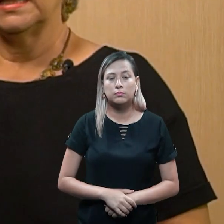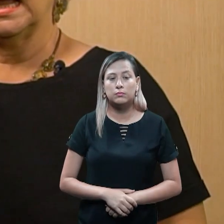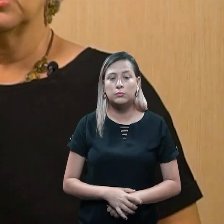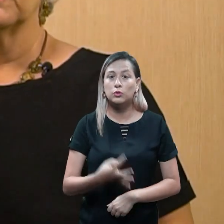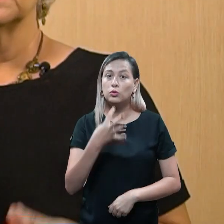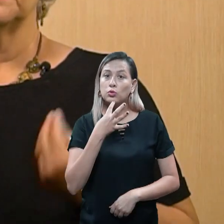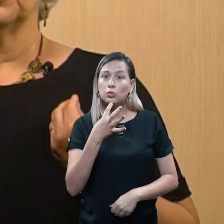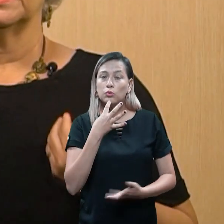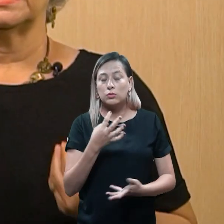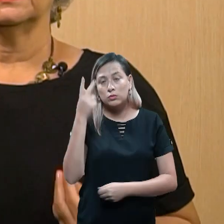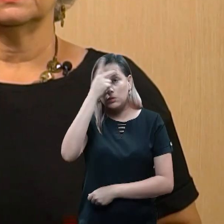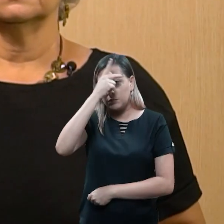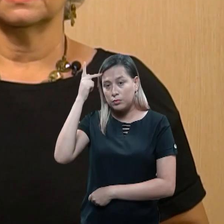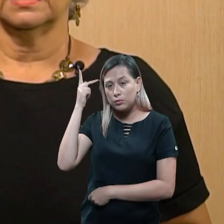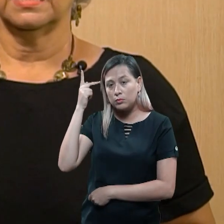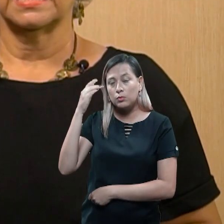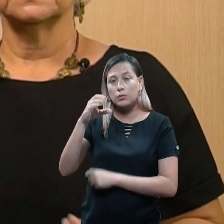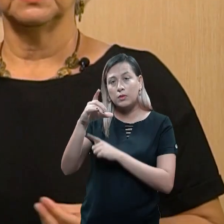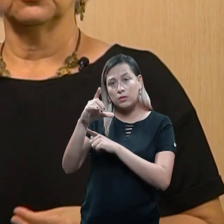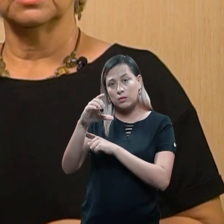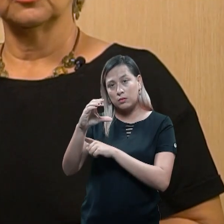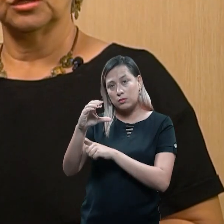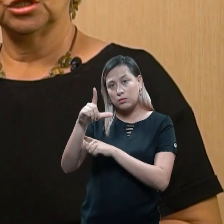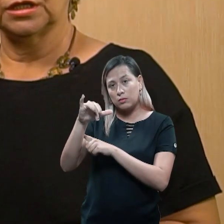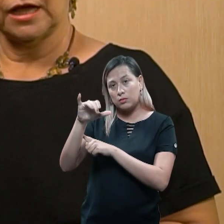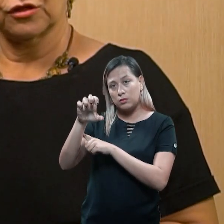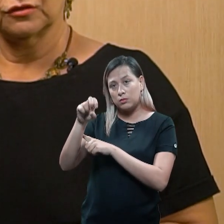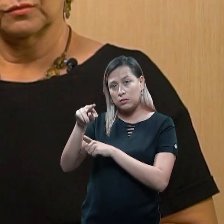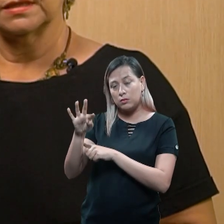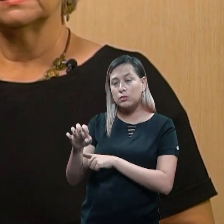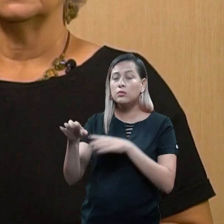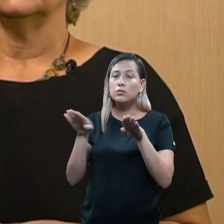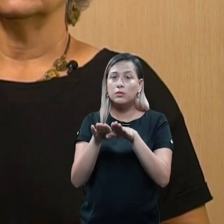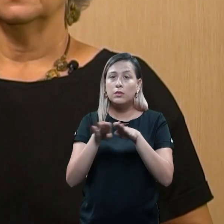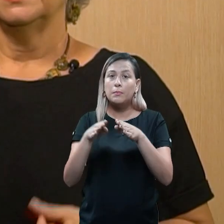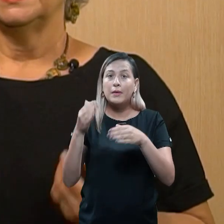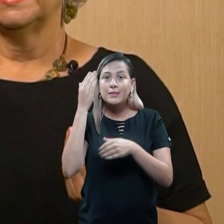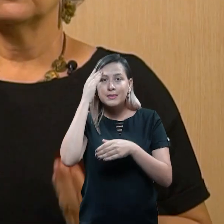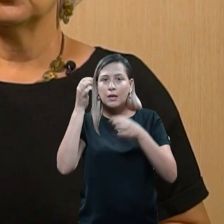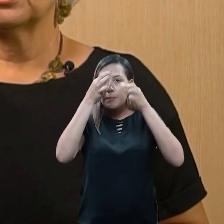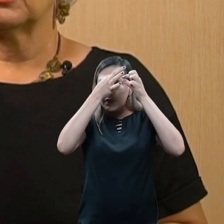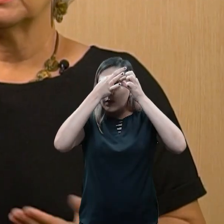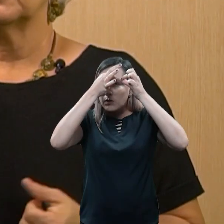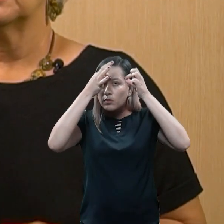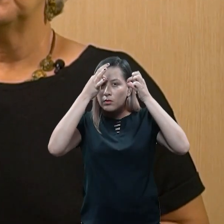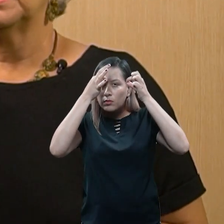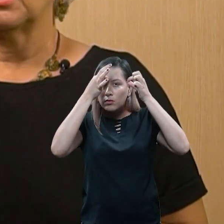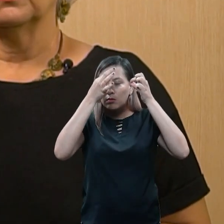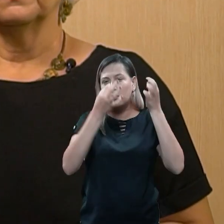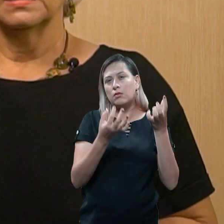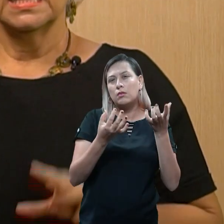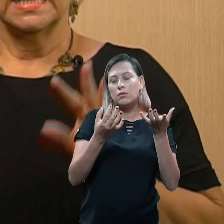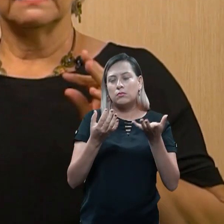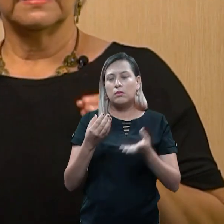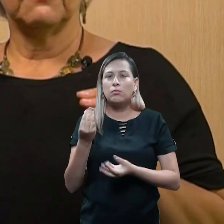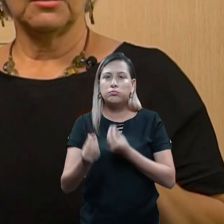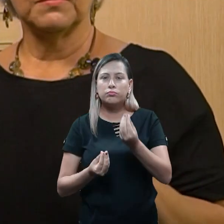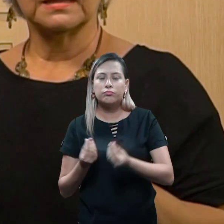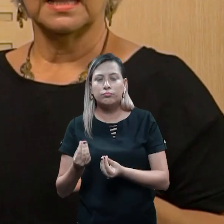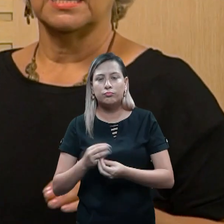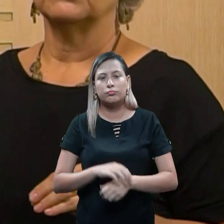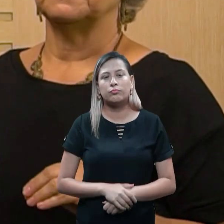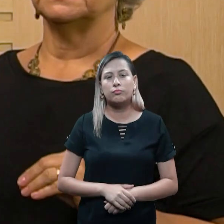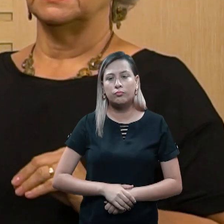conhecer o cliente, você poderá analisar as medidas originais das sobrancelhas e registrar o resultado final.